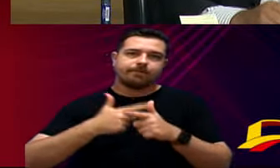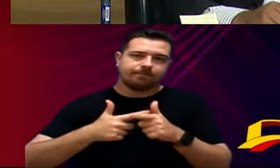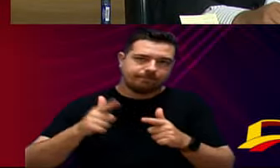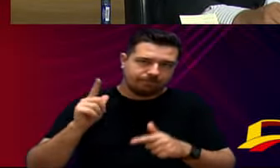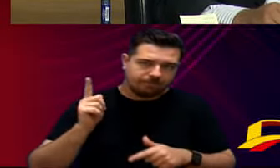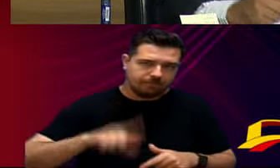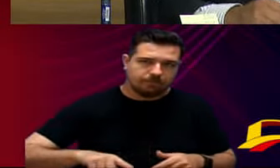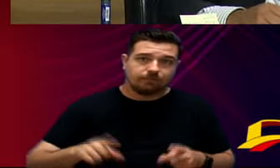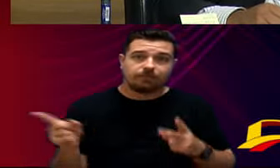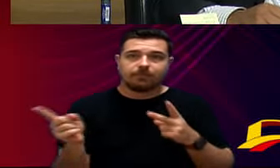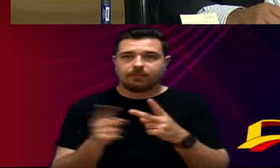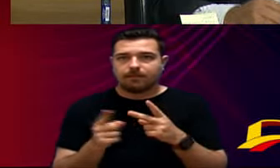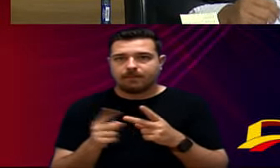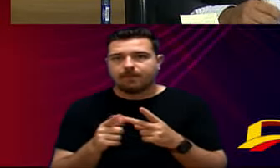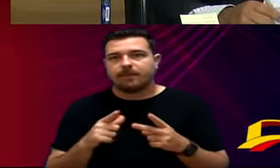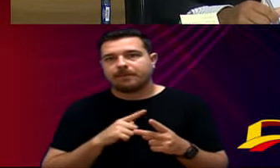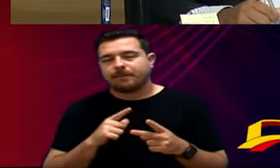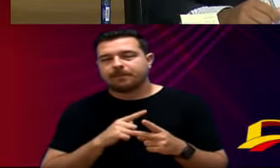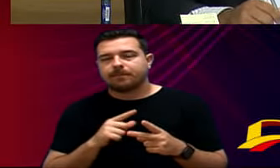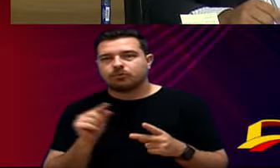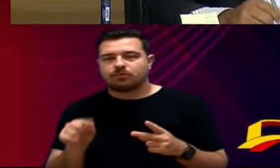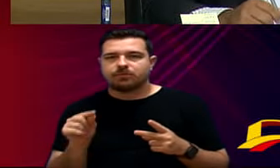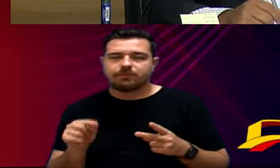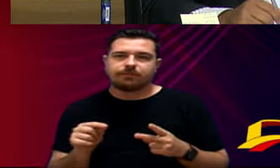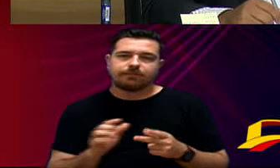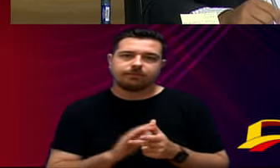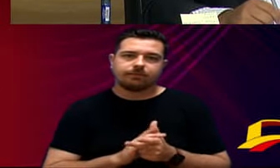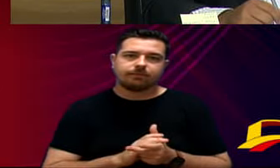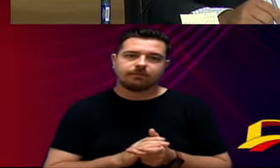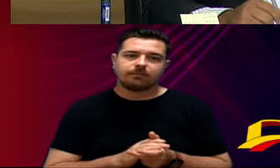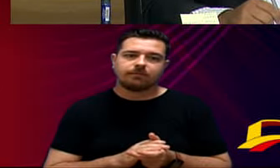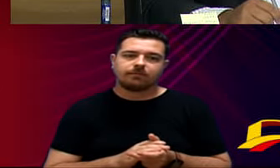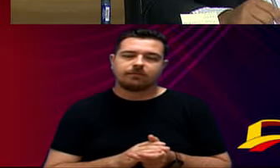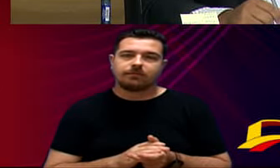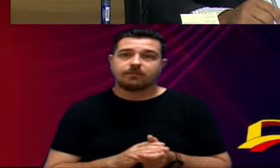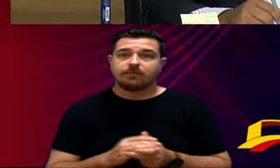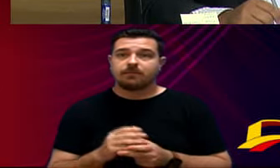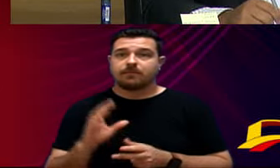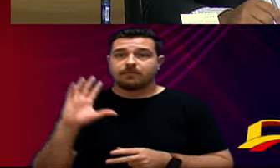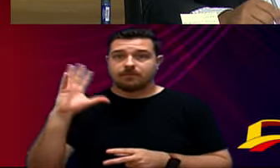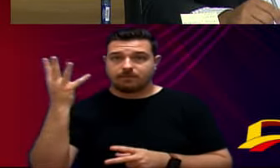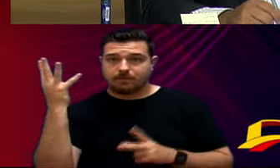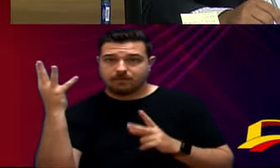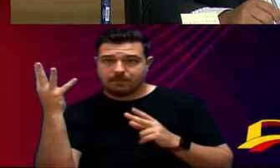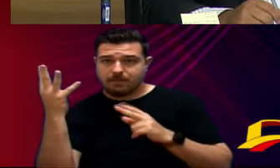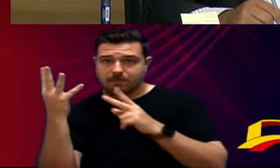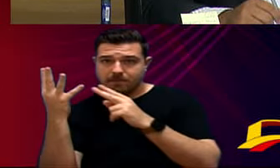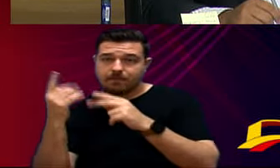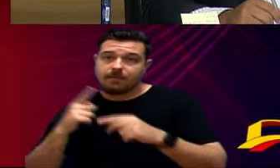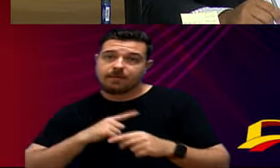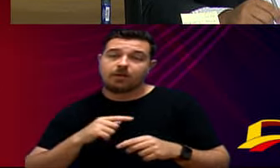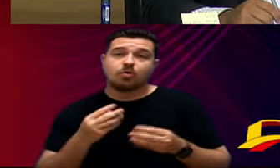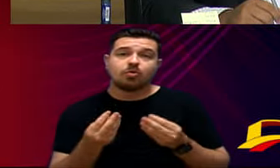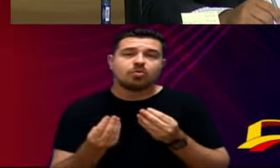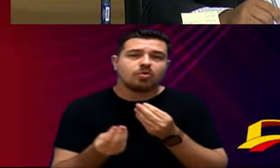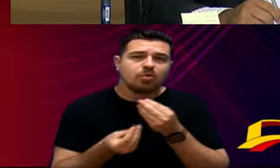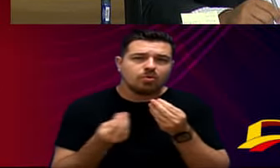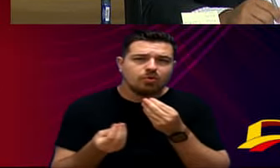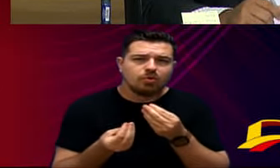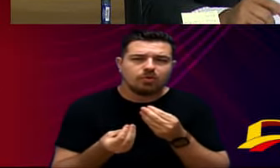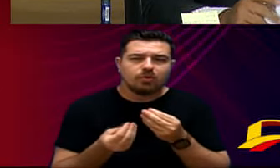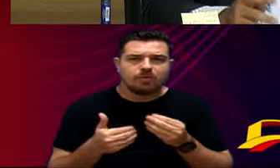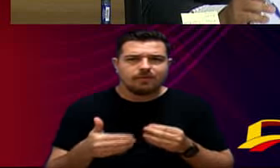segundo né em relação a a retirada de podas nós temos também como que se dá isso